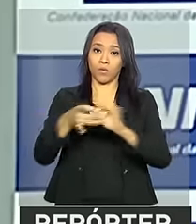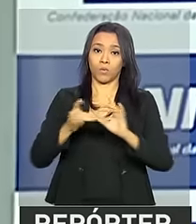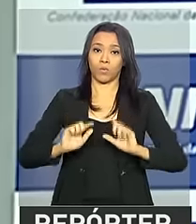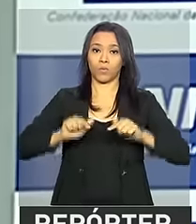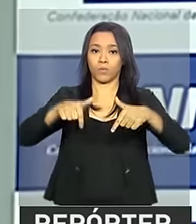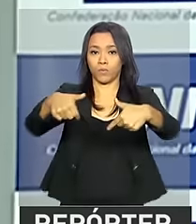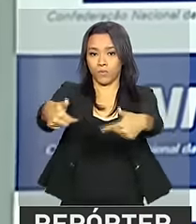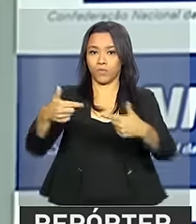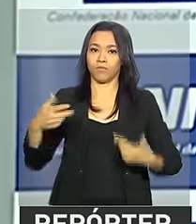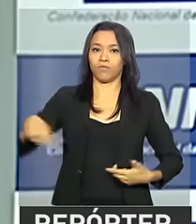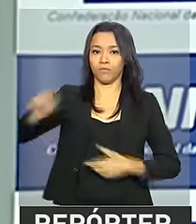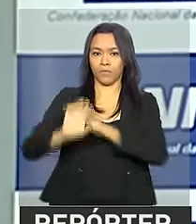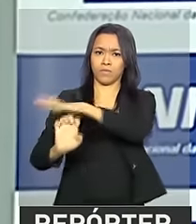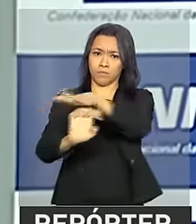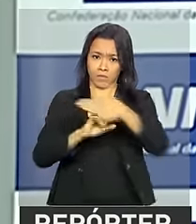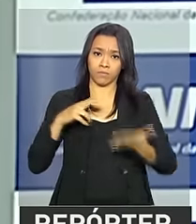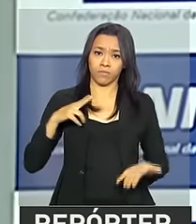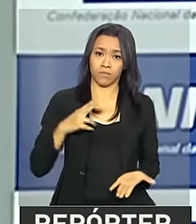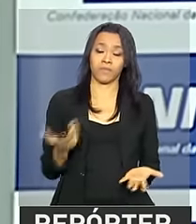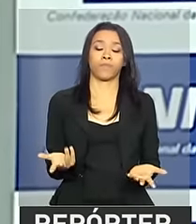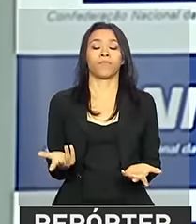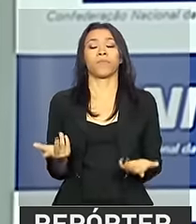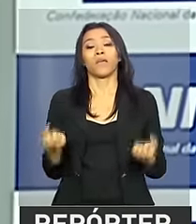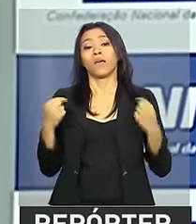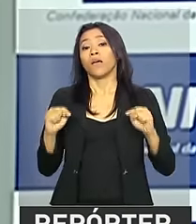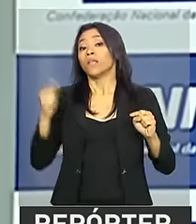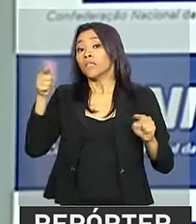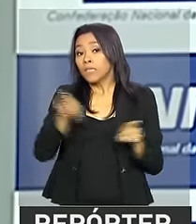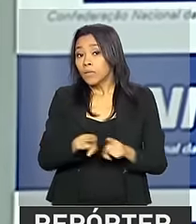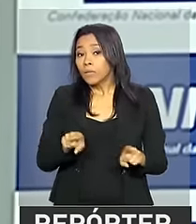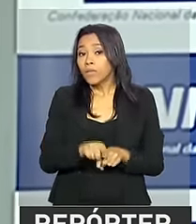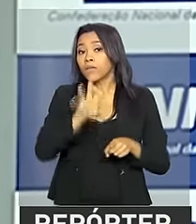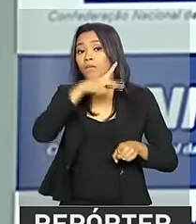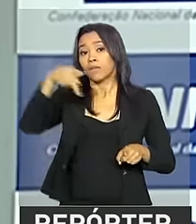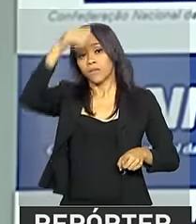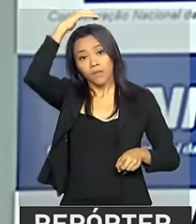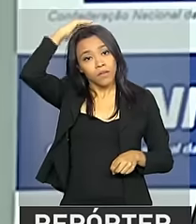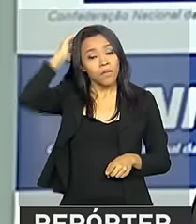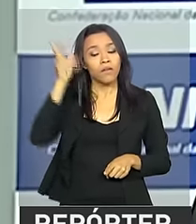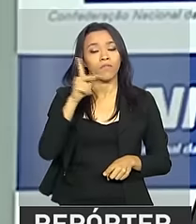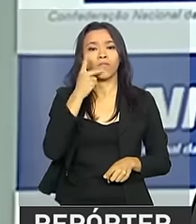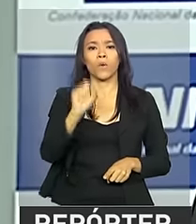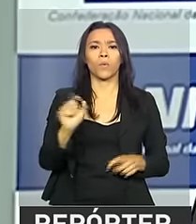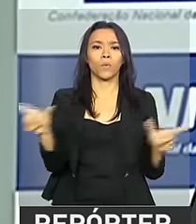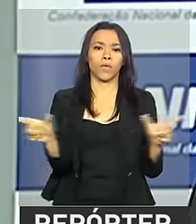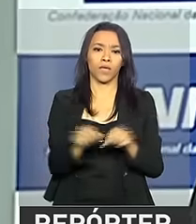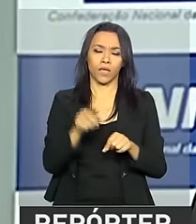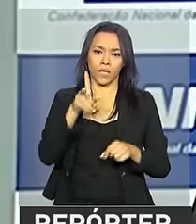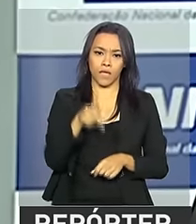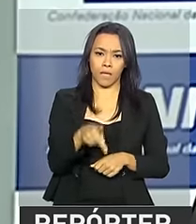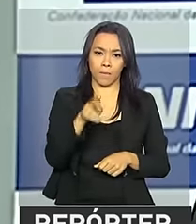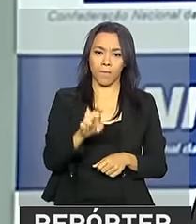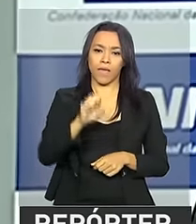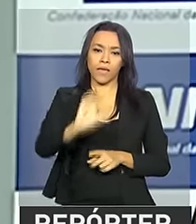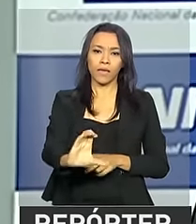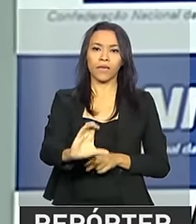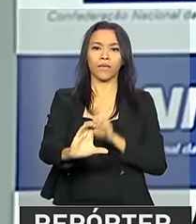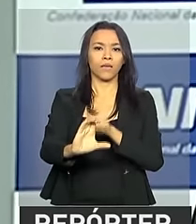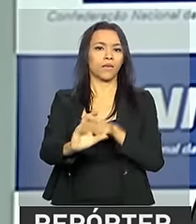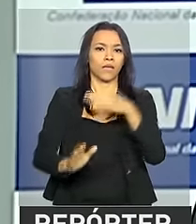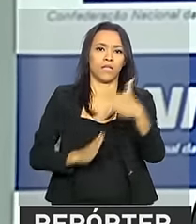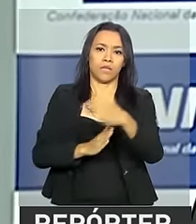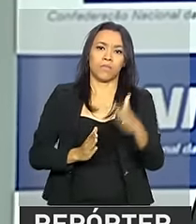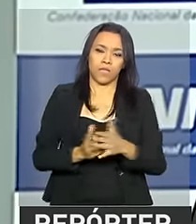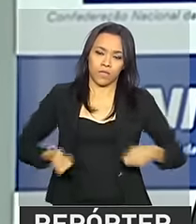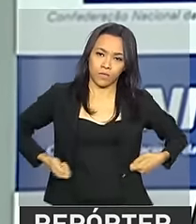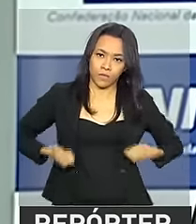o país crescer. Michel Temer também falou e reforçou bastante a questão da PEC do teto dos gastos públicos. A proposta de emenda